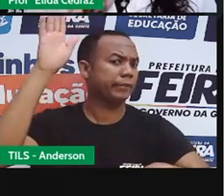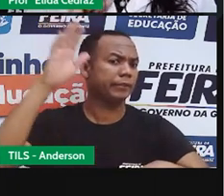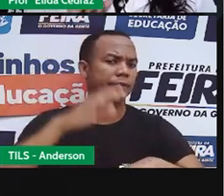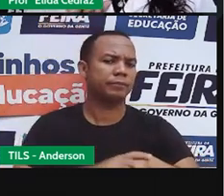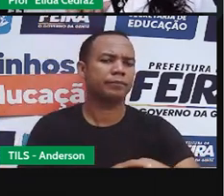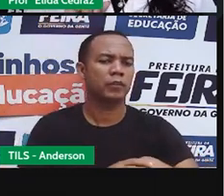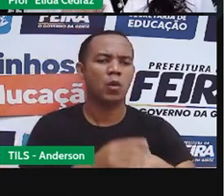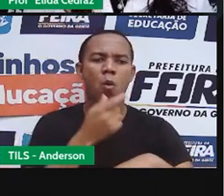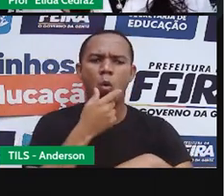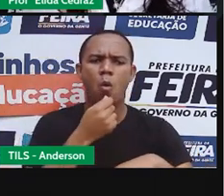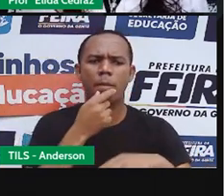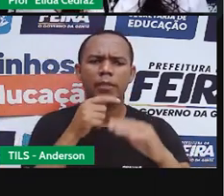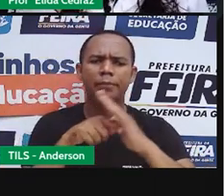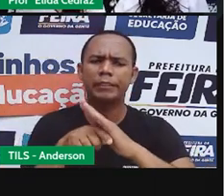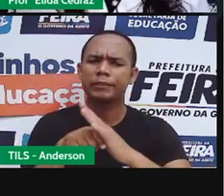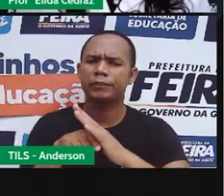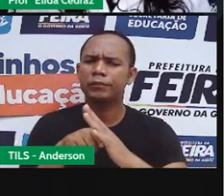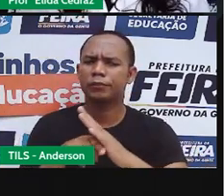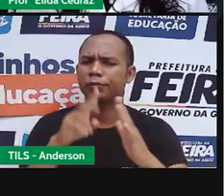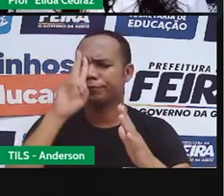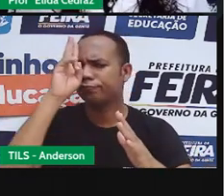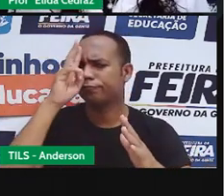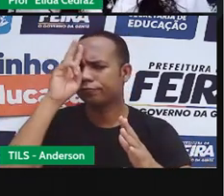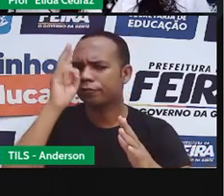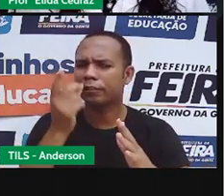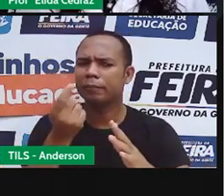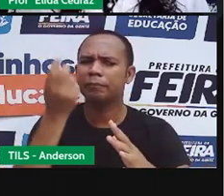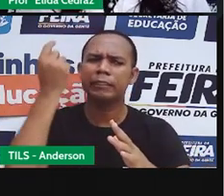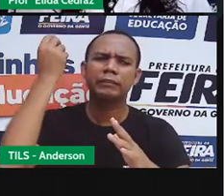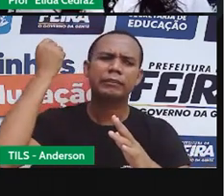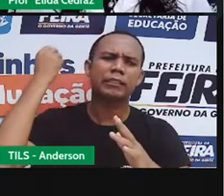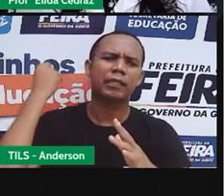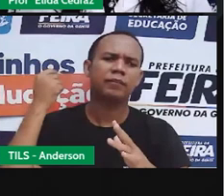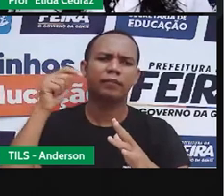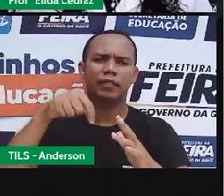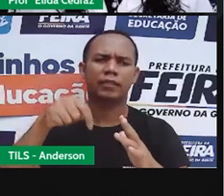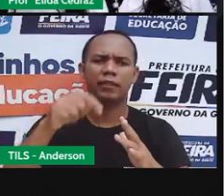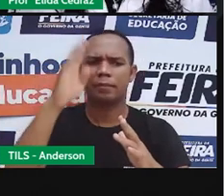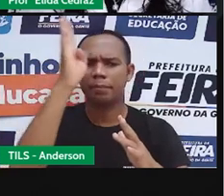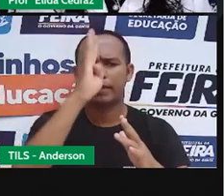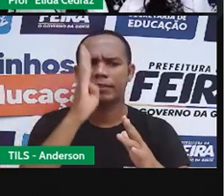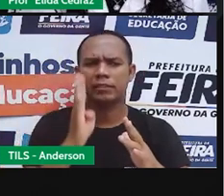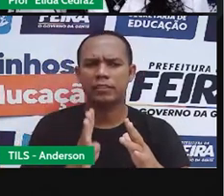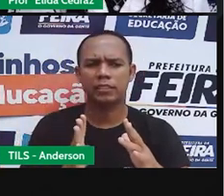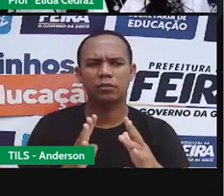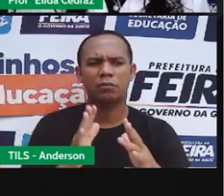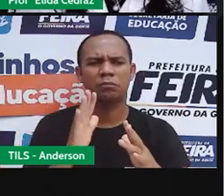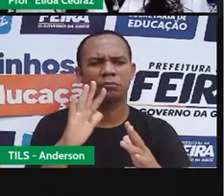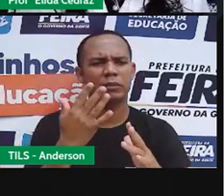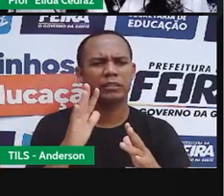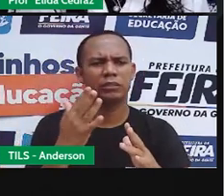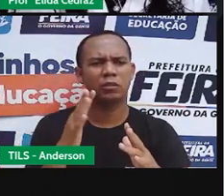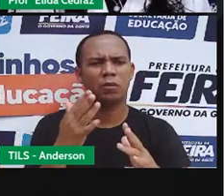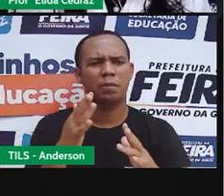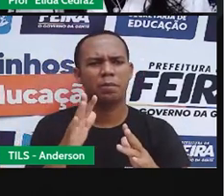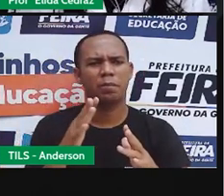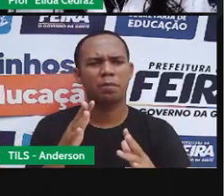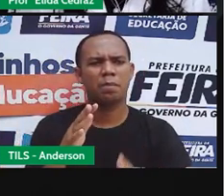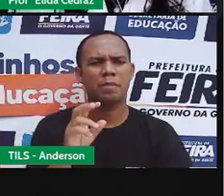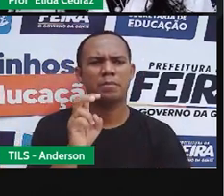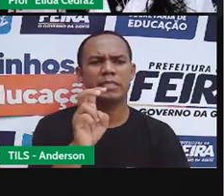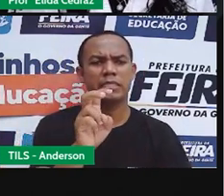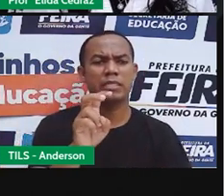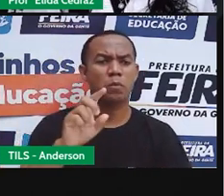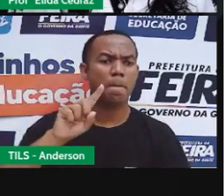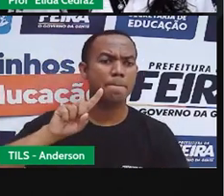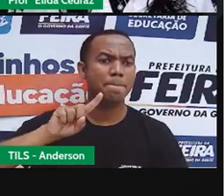Alguns historiadores dizem que antes da chegada dos portugueses no Brasil, existia aproximadamente